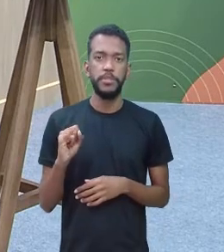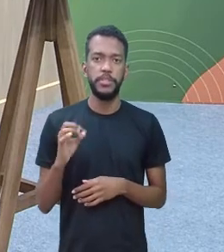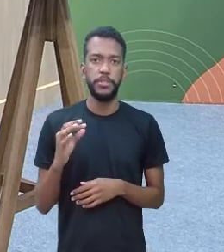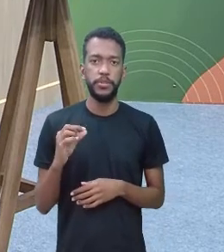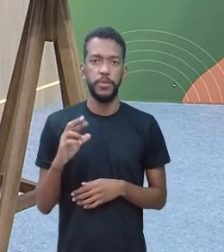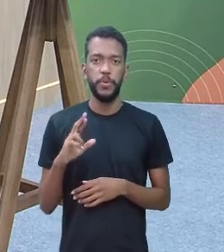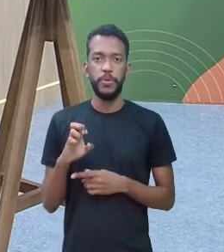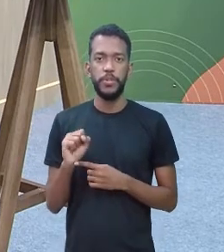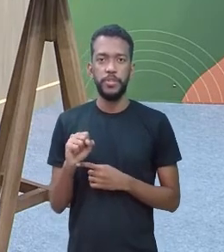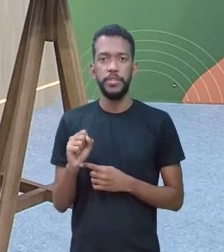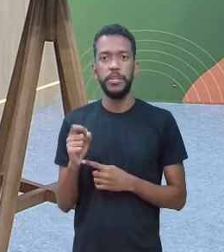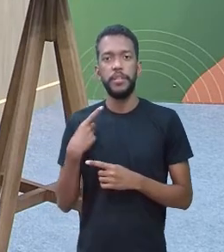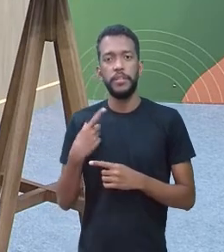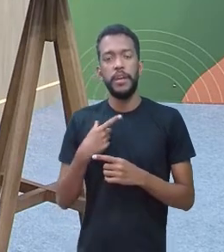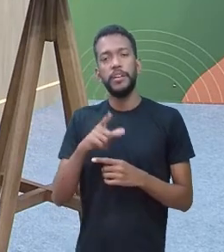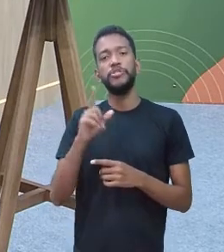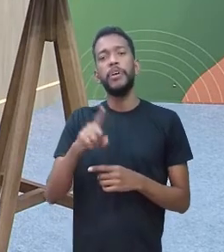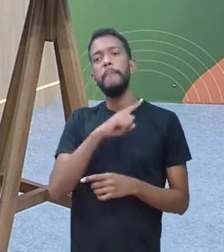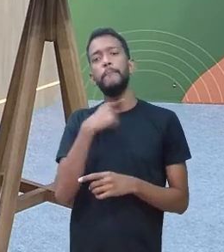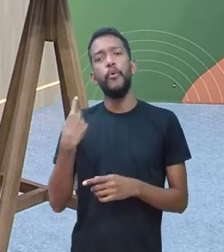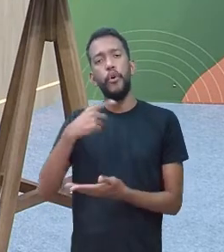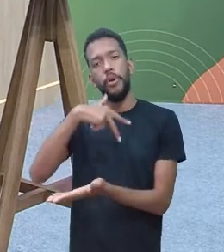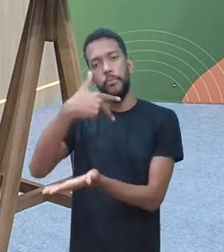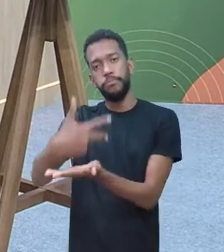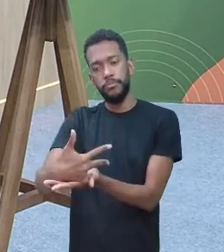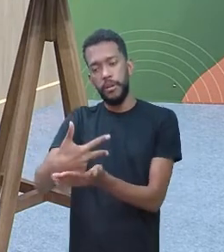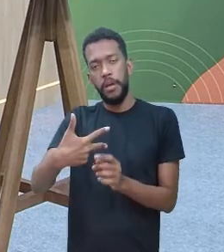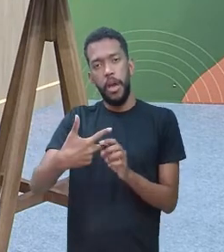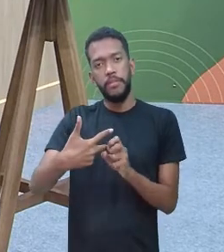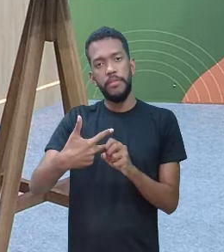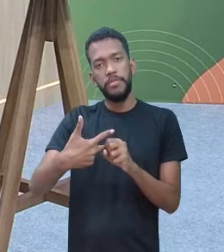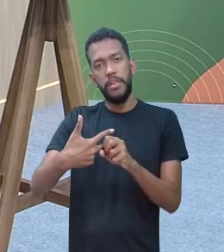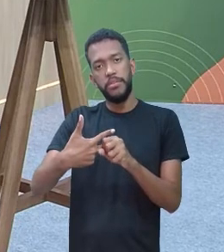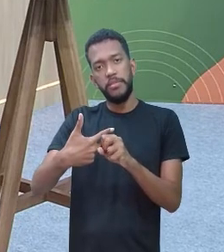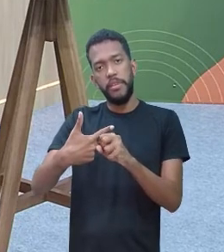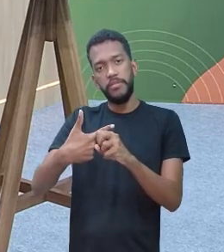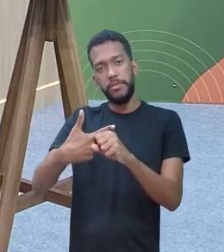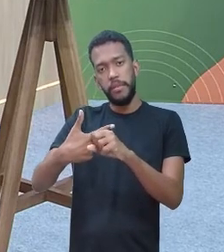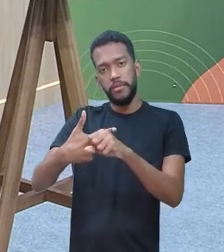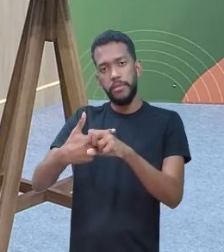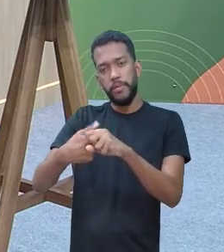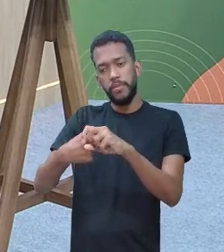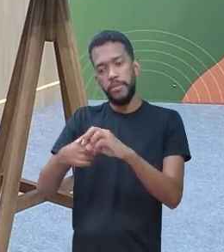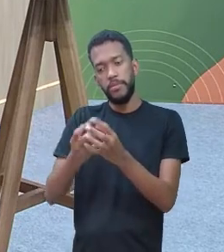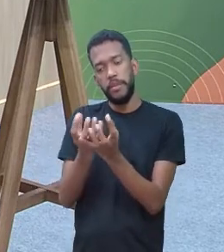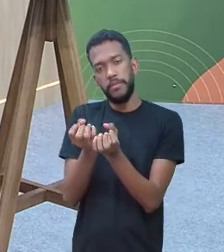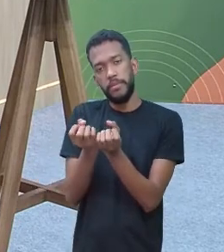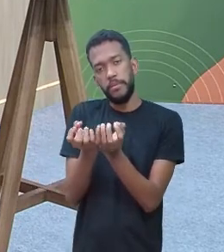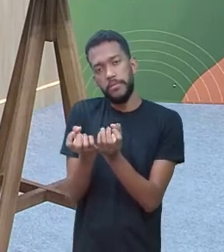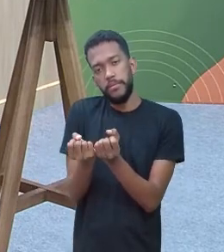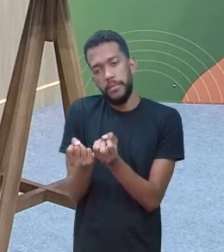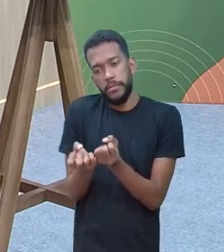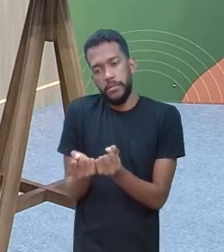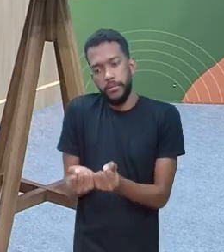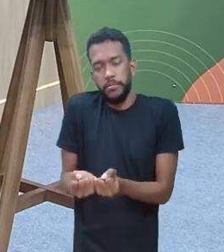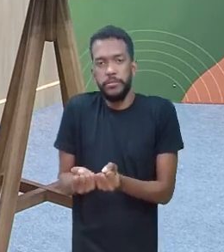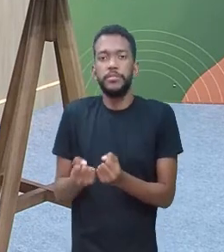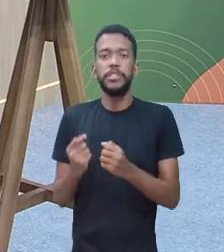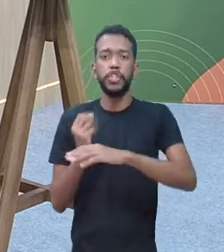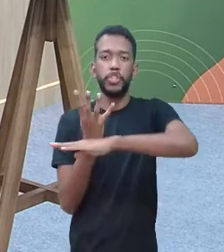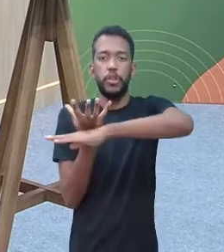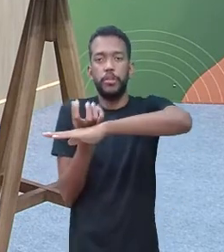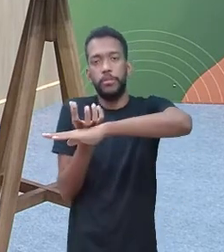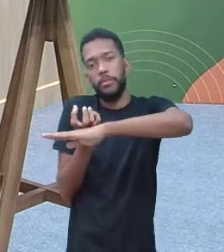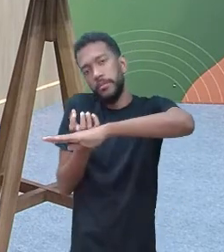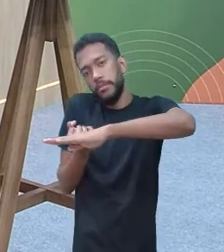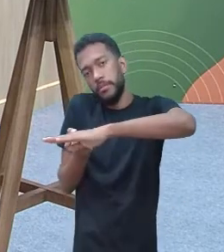a matéria morta, decompor a matéria orgânica, devolvendo para o solo aquilo que um dia foi retirado dele. Legal, né, pessoal?